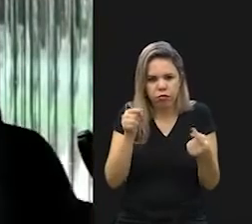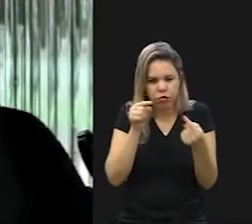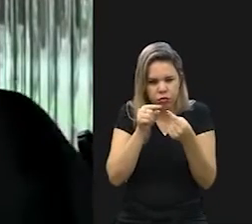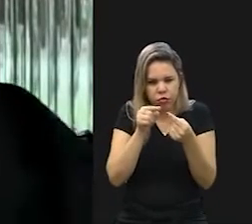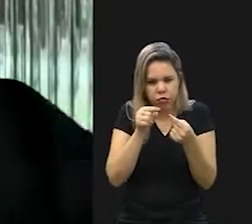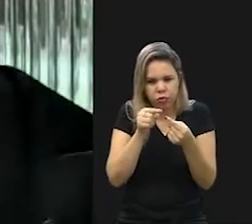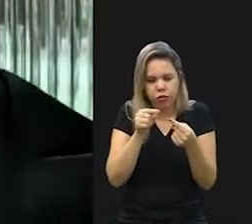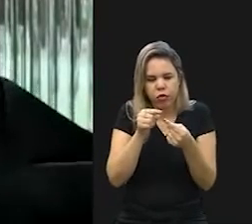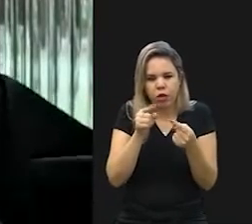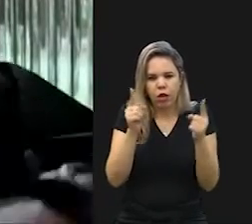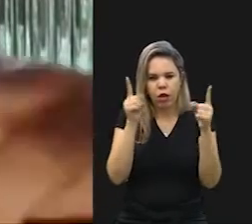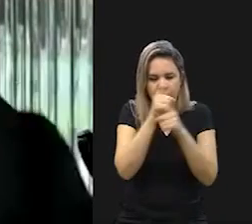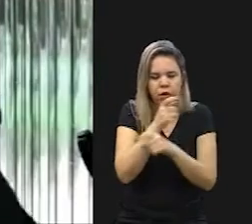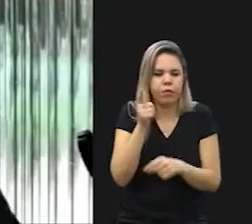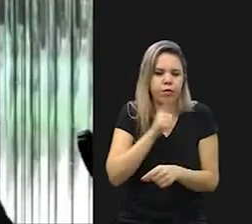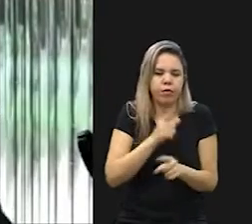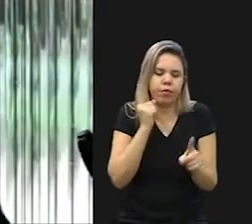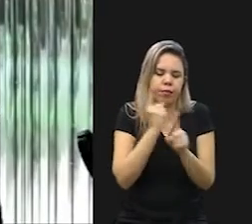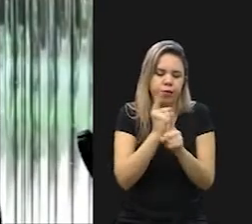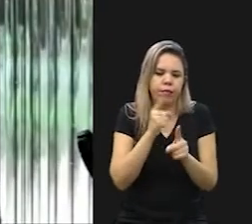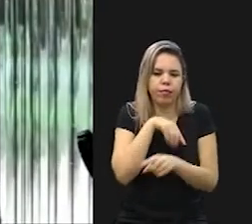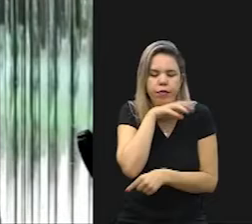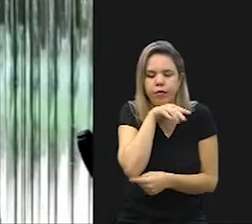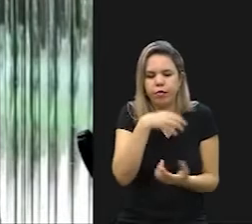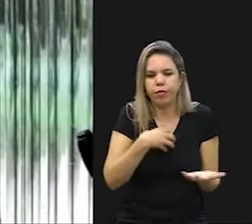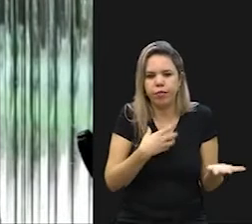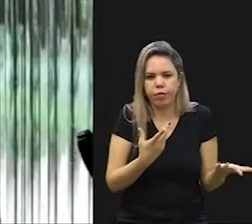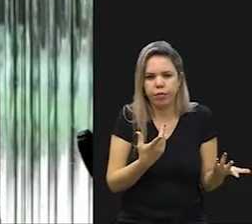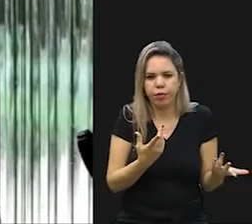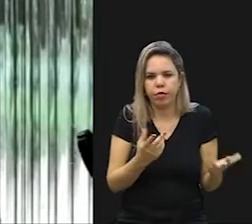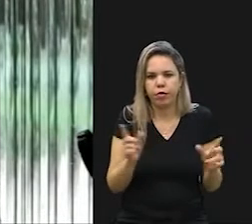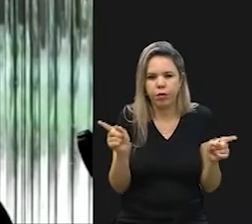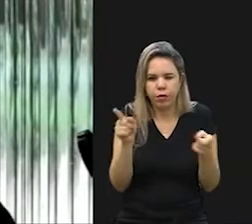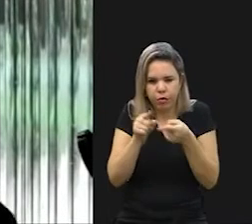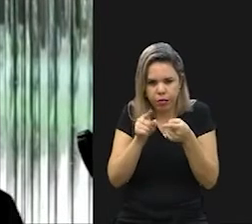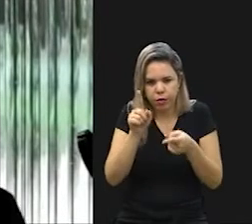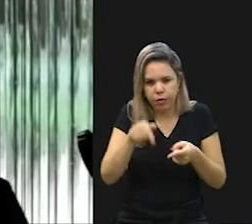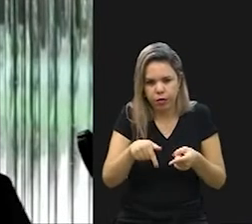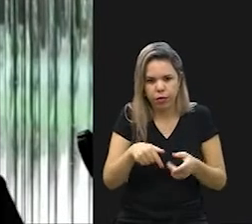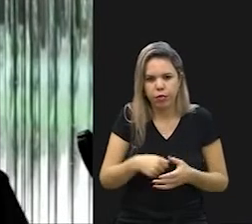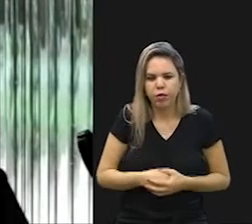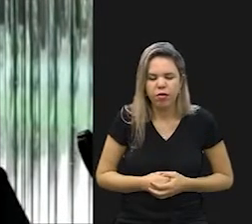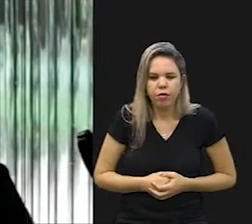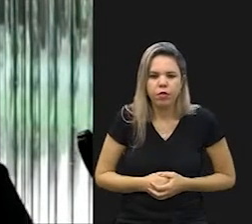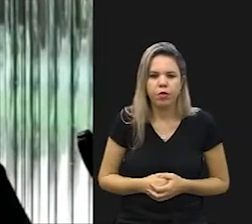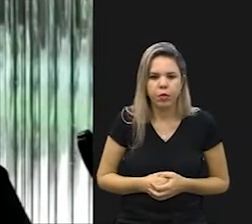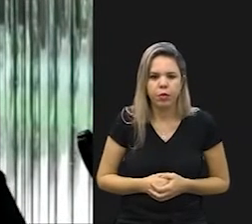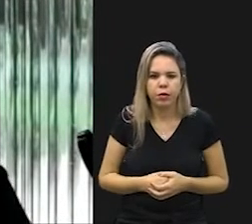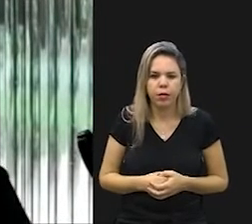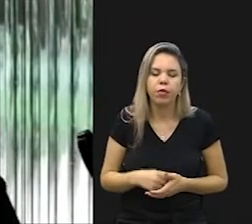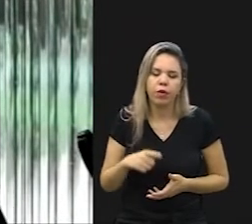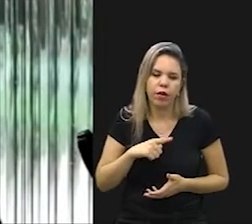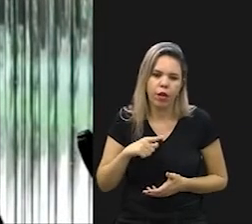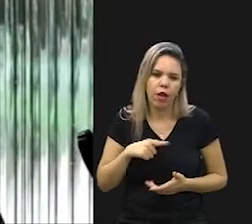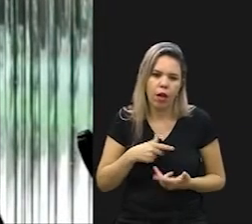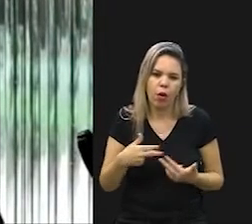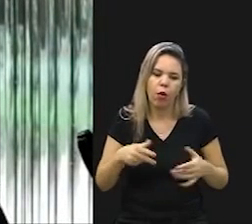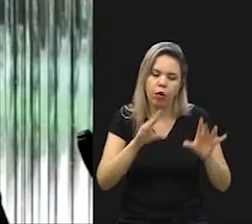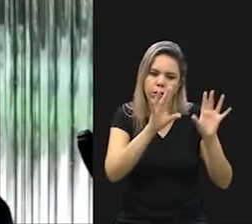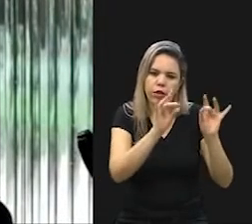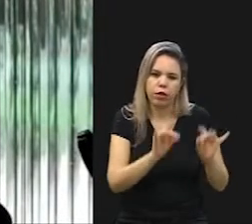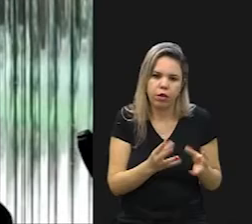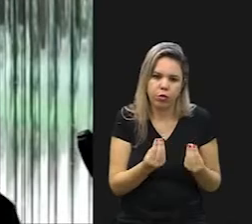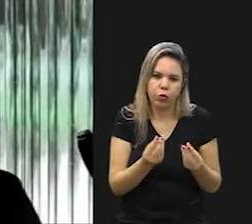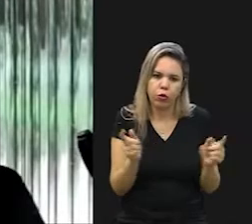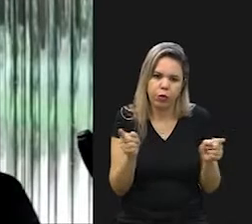da complexidade de encontrar animais que já são pequenos, esses ainda têm particularidades, né? Eles